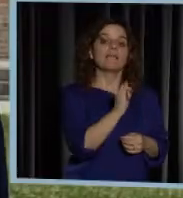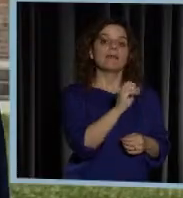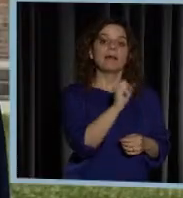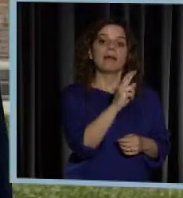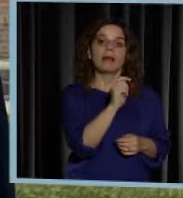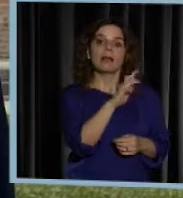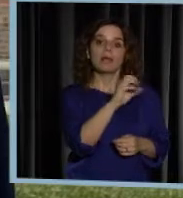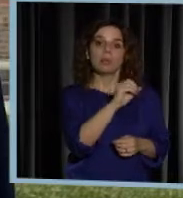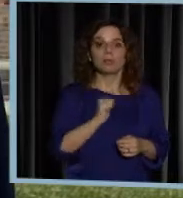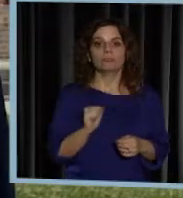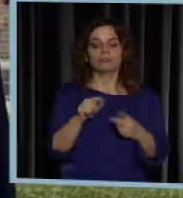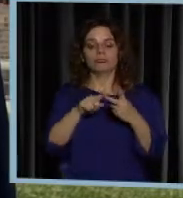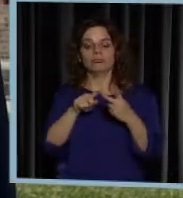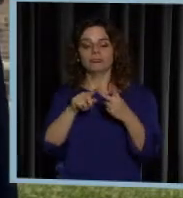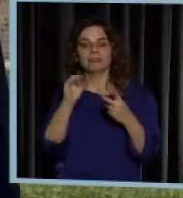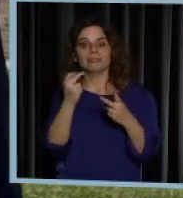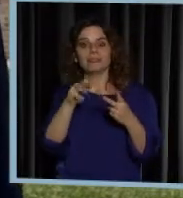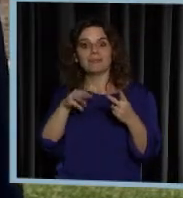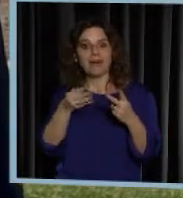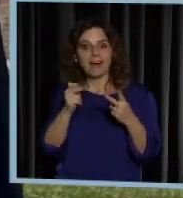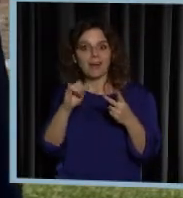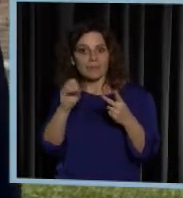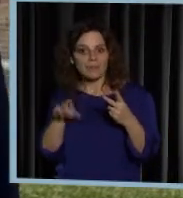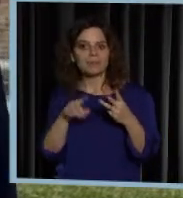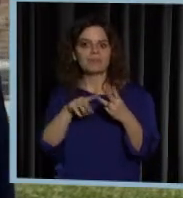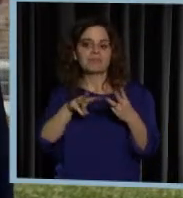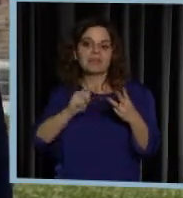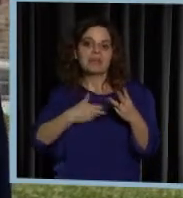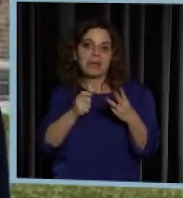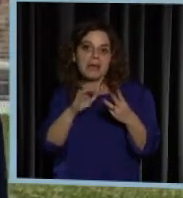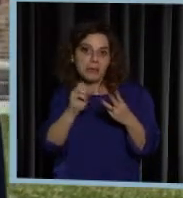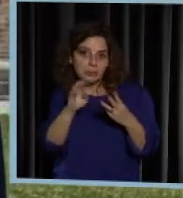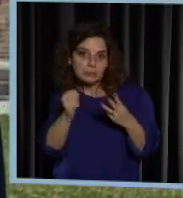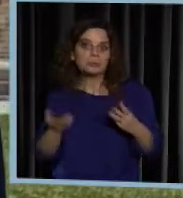Figueiredo, Jorge Sampaio, Homedeiros Ferreira.